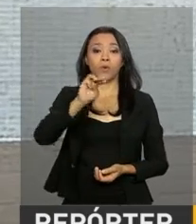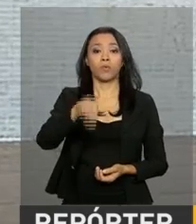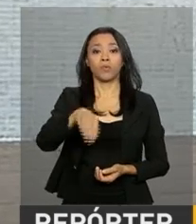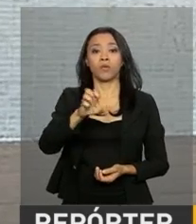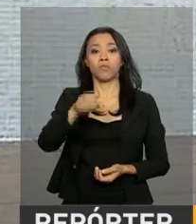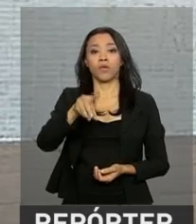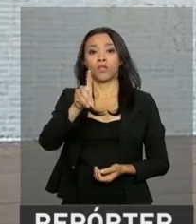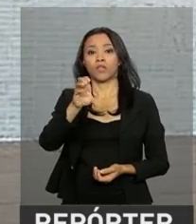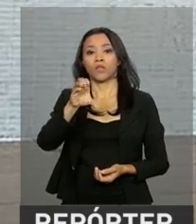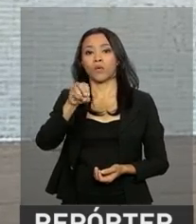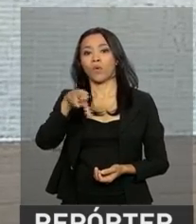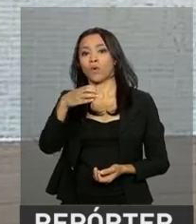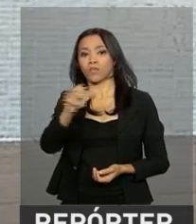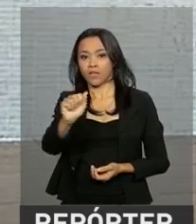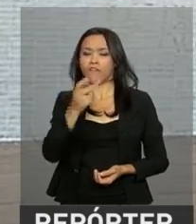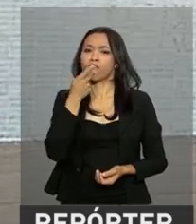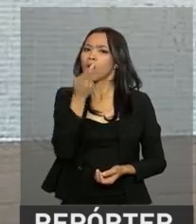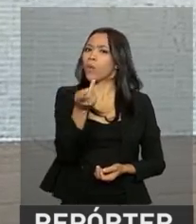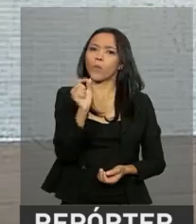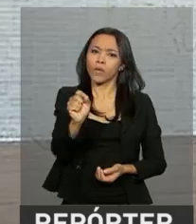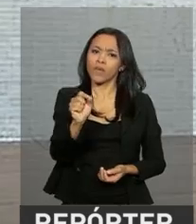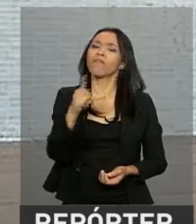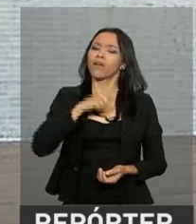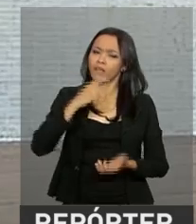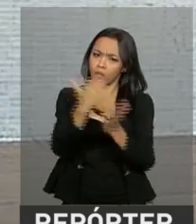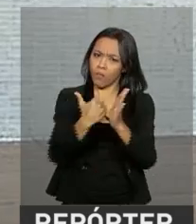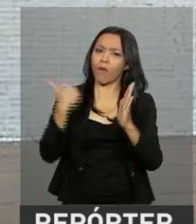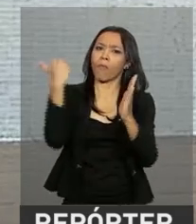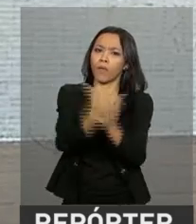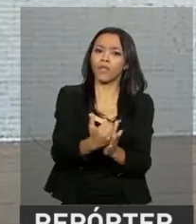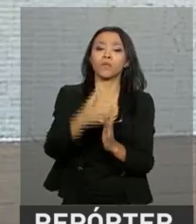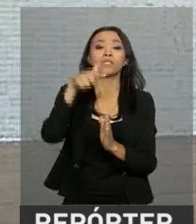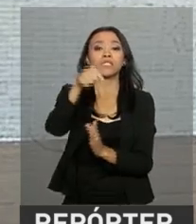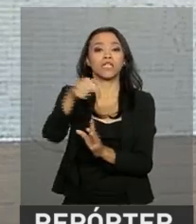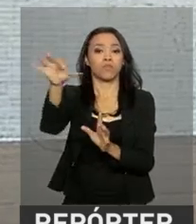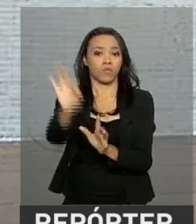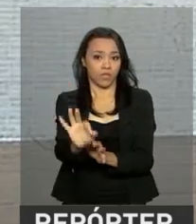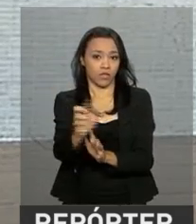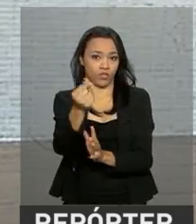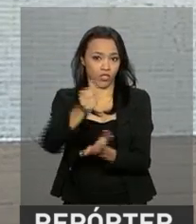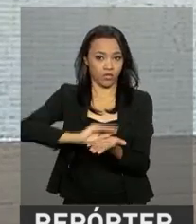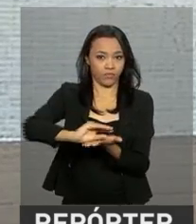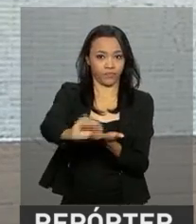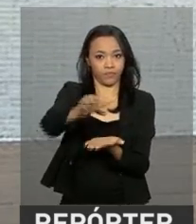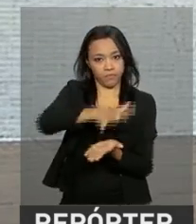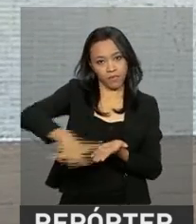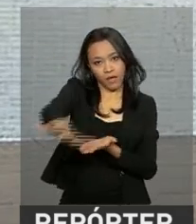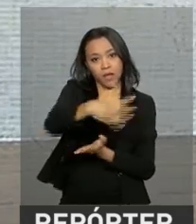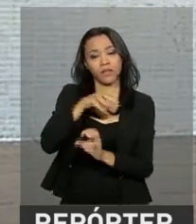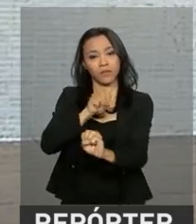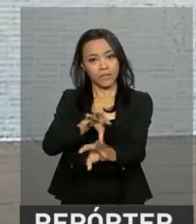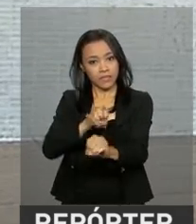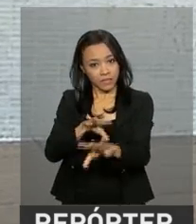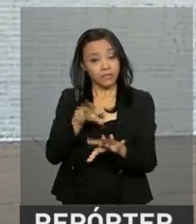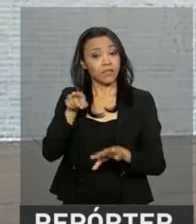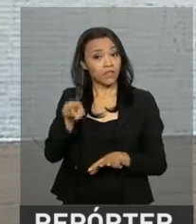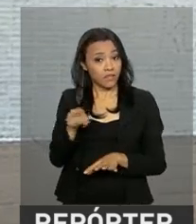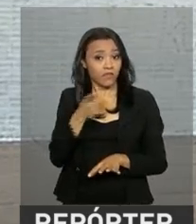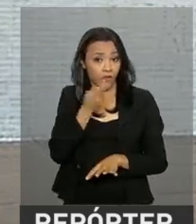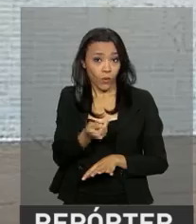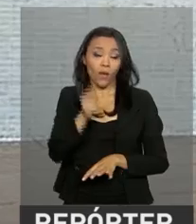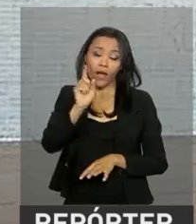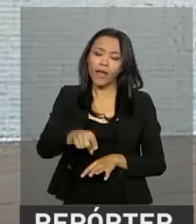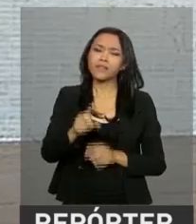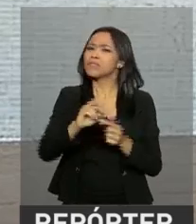afirmou que a pasta vai ter aí um aumento de orçamento de 7% isso equivale como você disse Leandro a